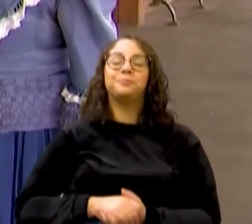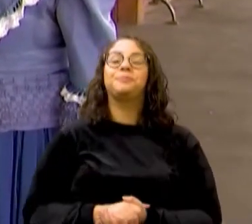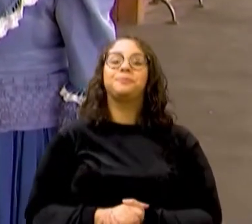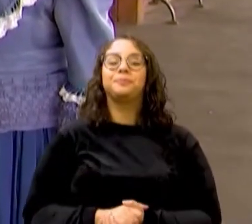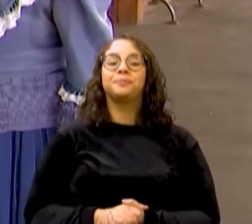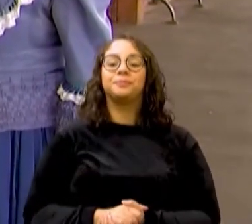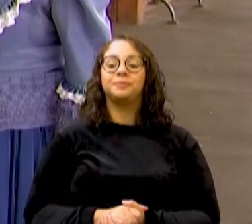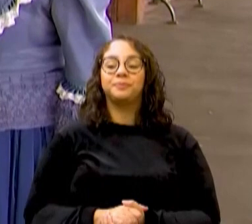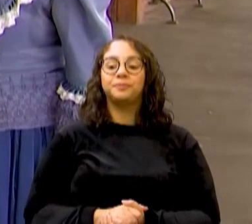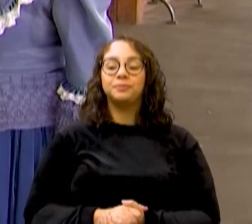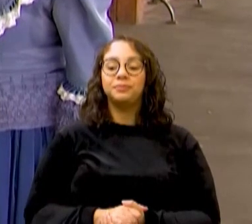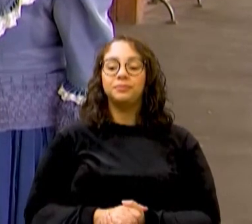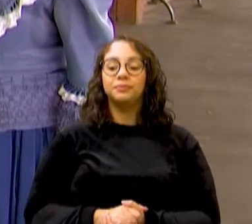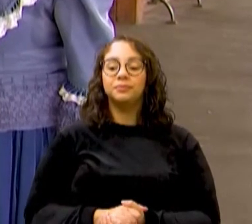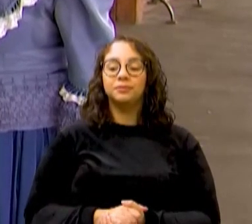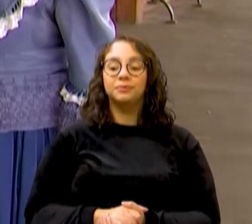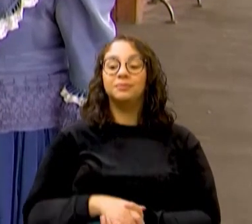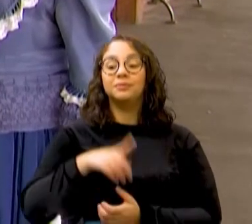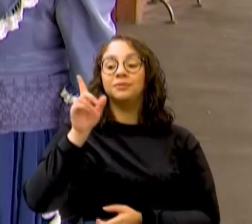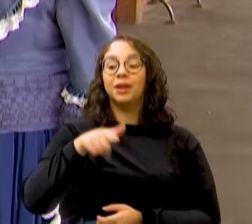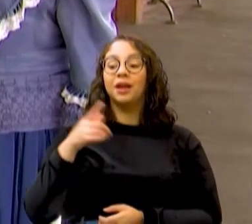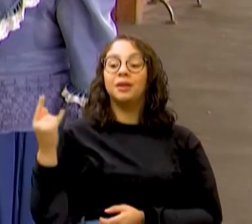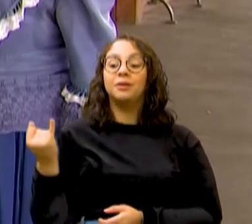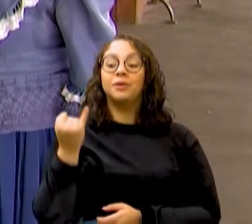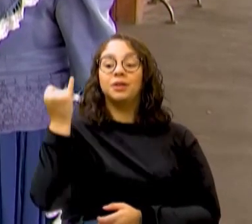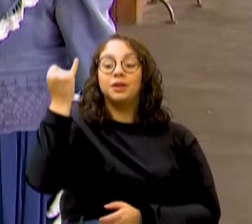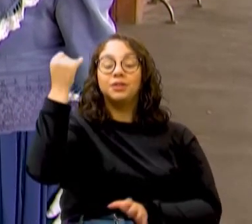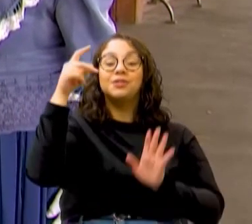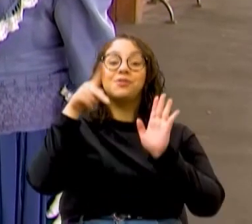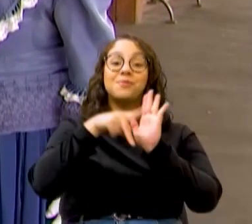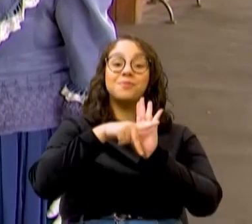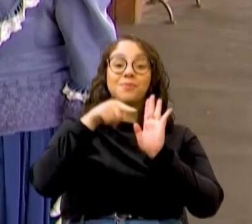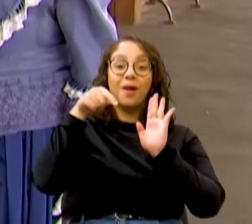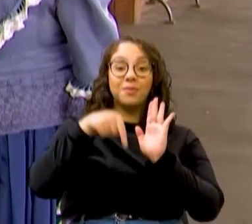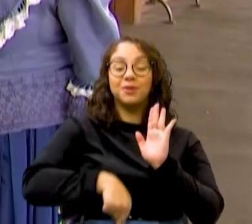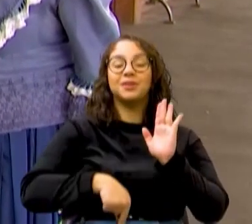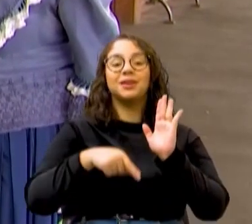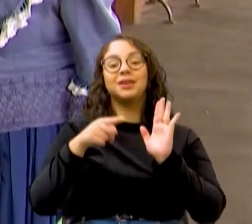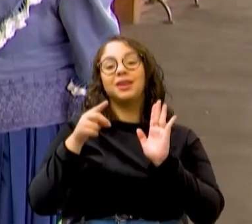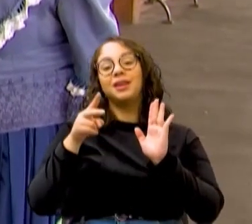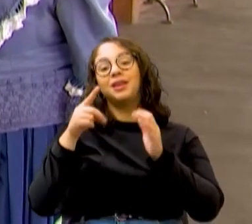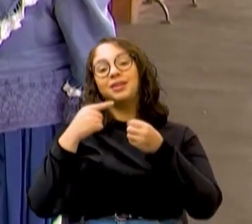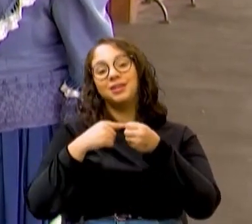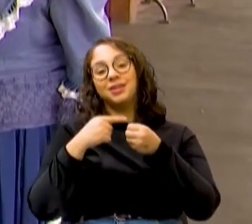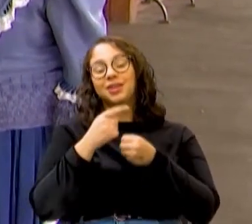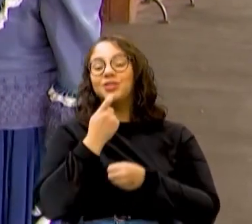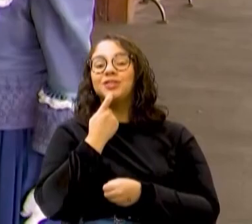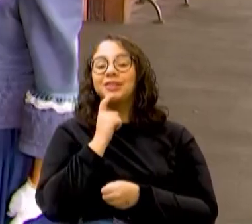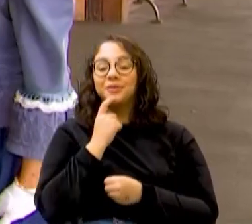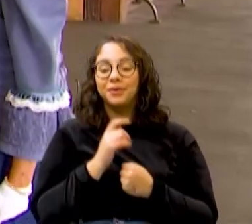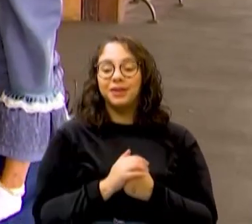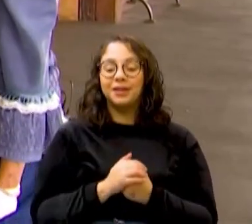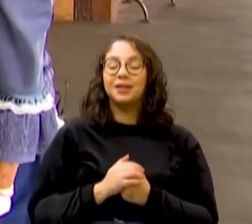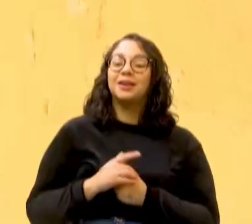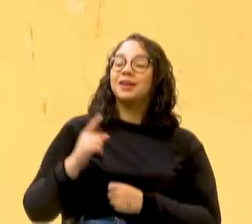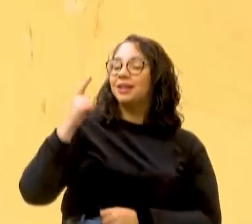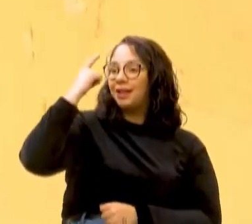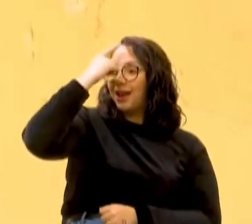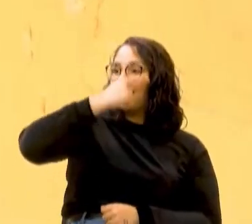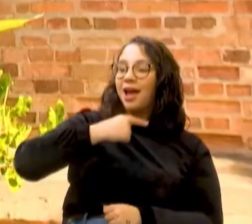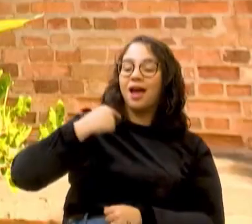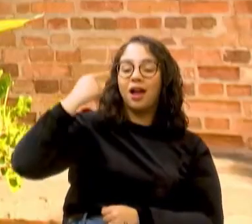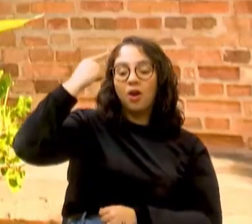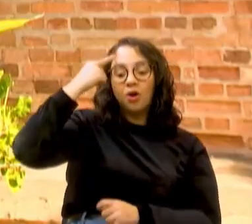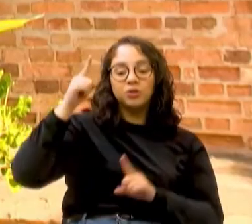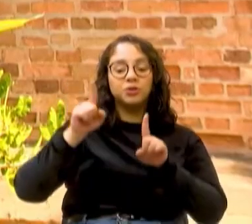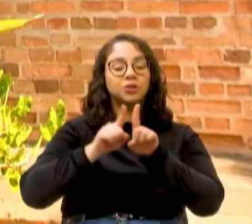o tempo e a importância desse patrimônio ainda dentro da cidade de Campinas Então temos